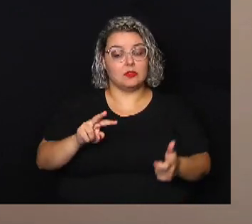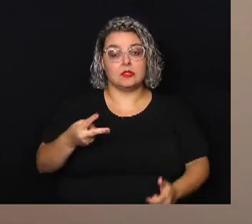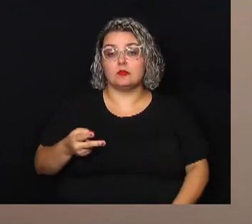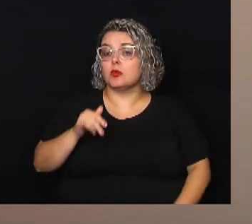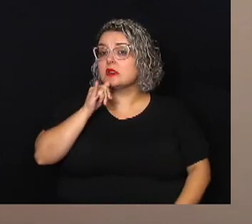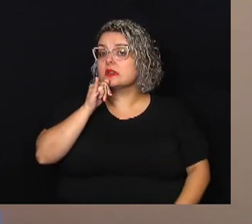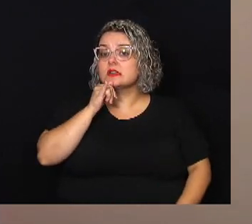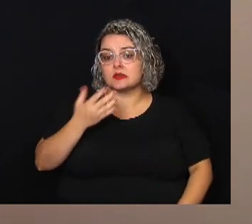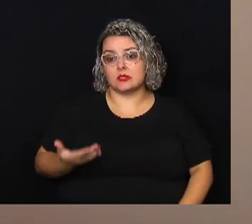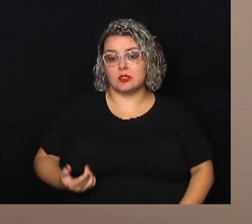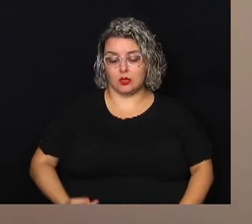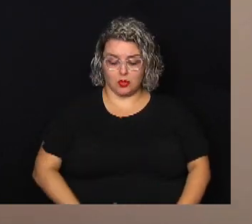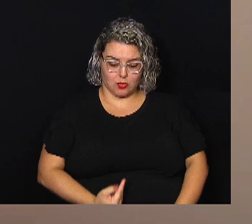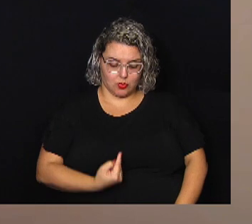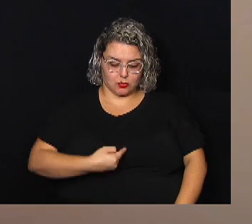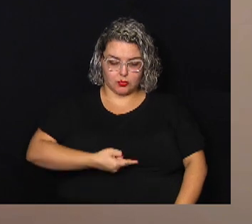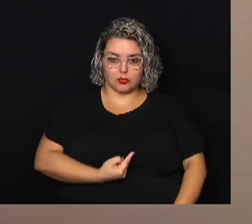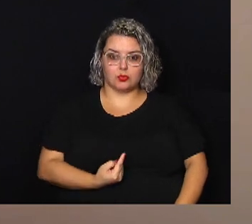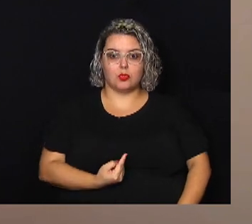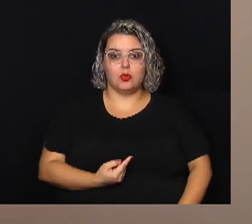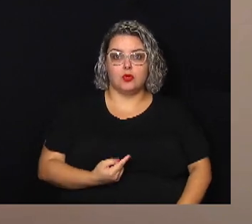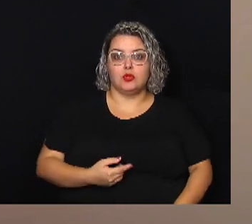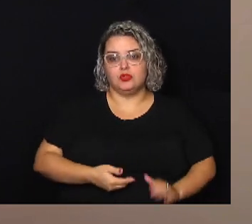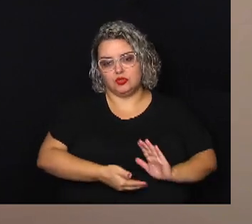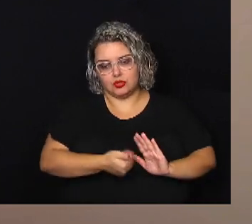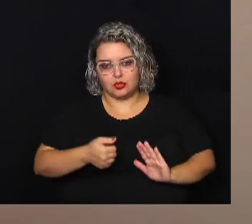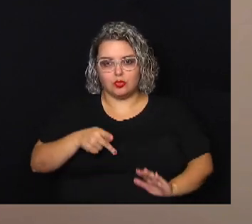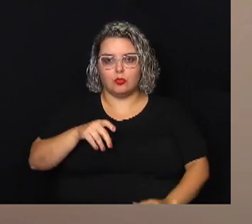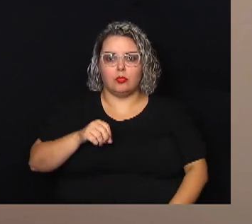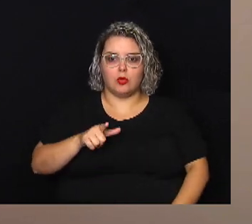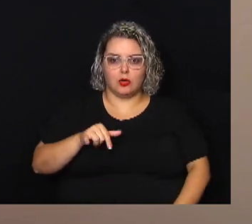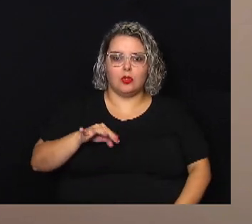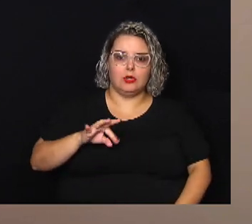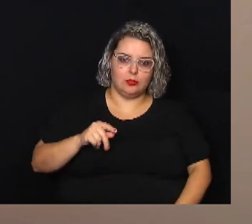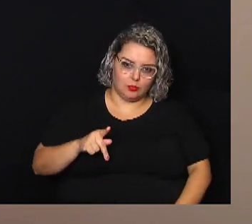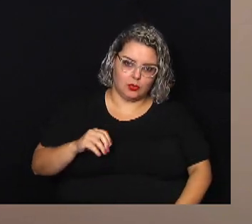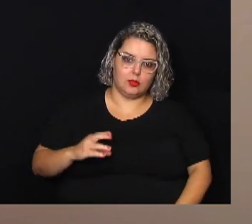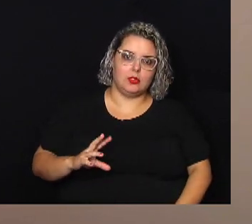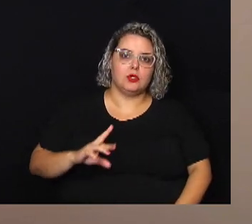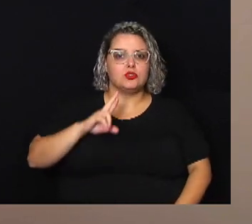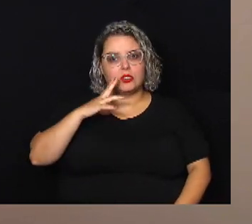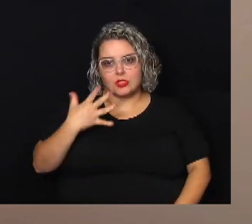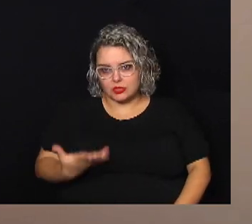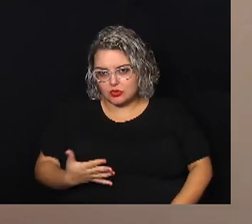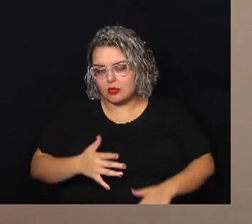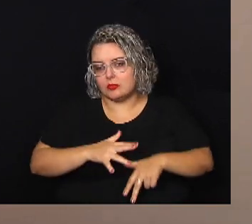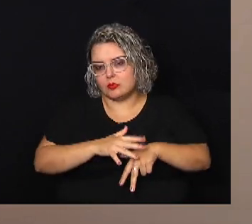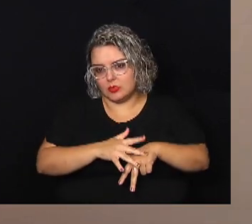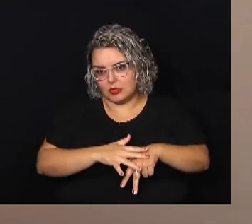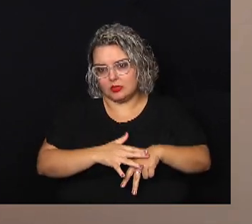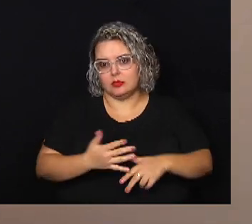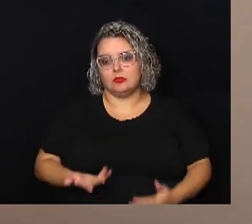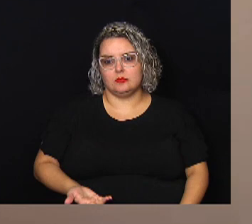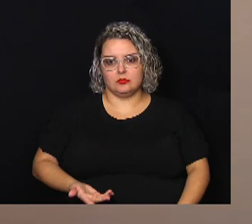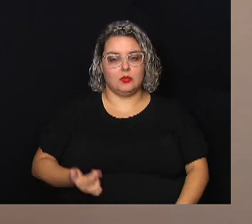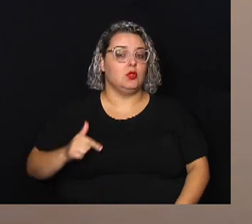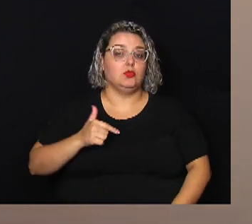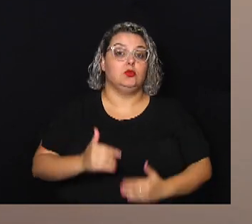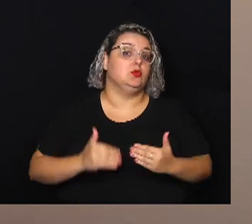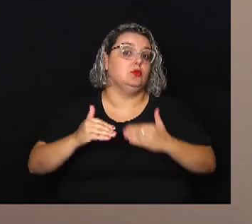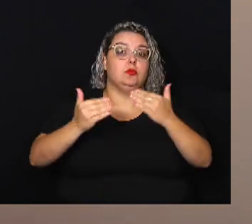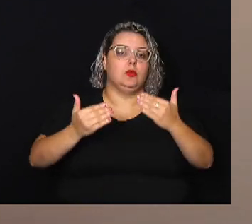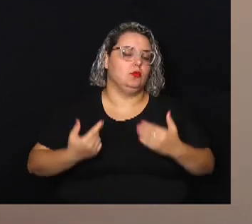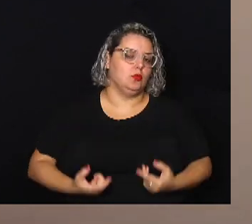a colonoscopia tira o pólipo e já resolve aquilo para o paciente. Você não tem uma evolução para o